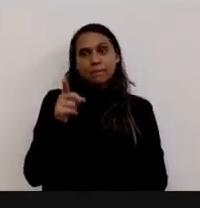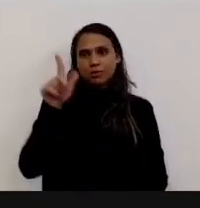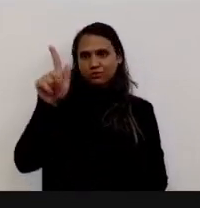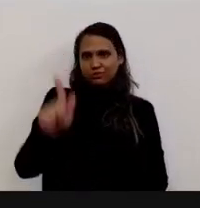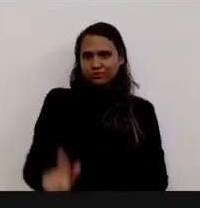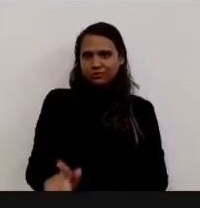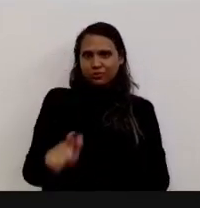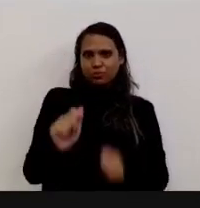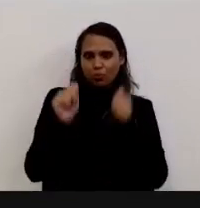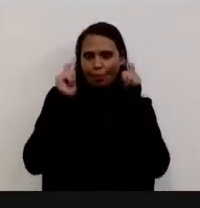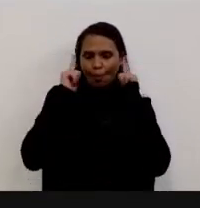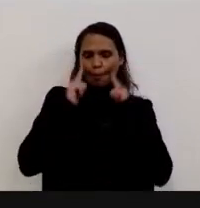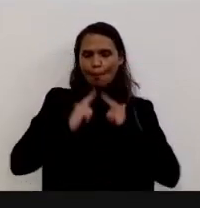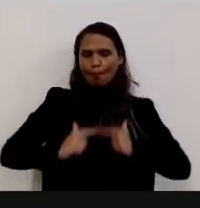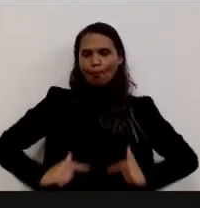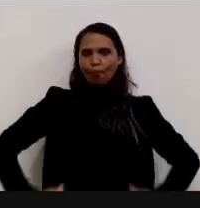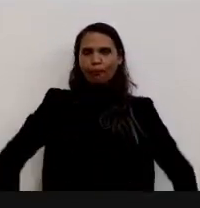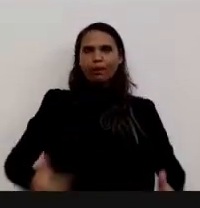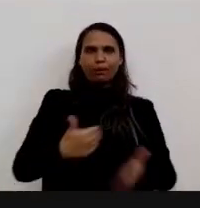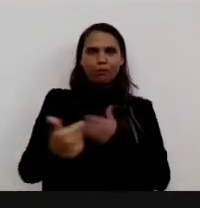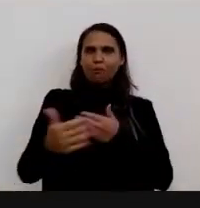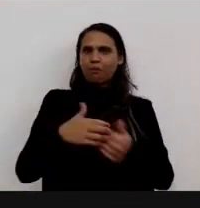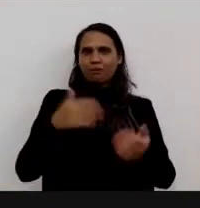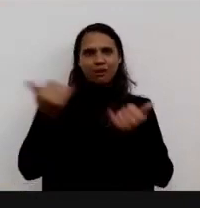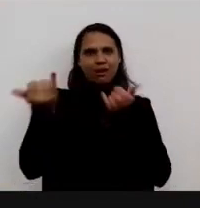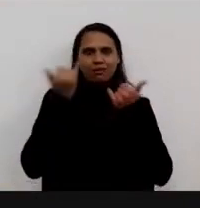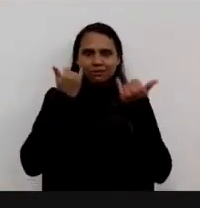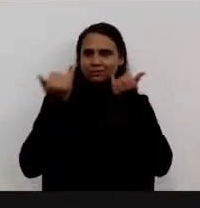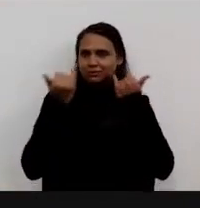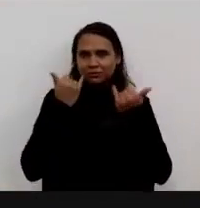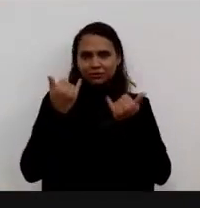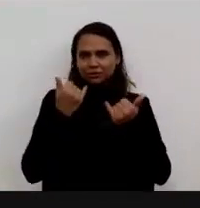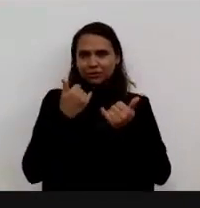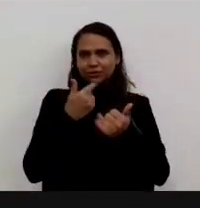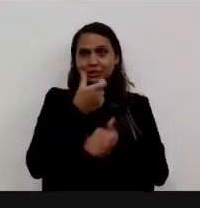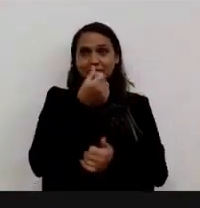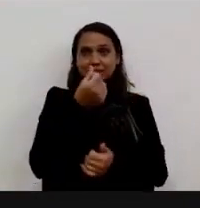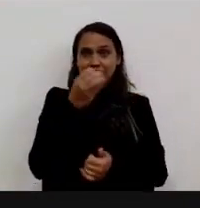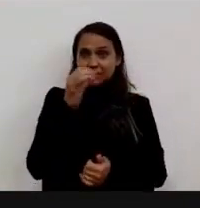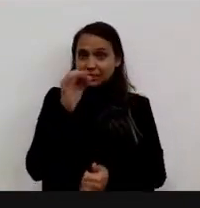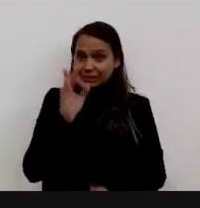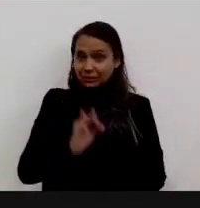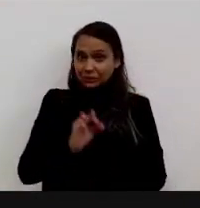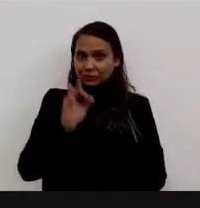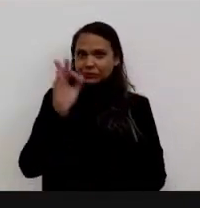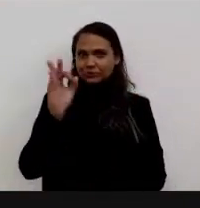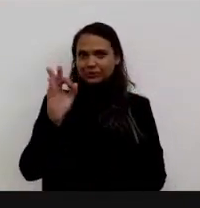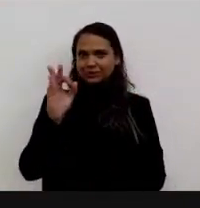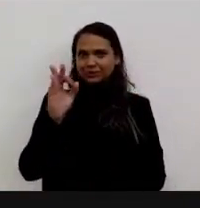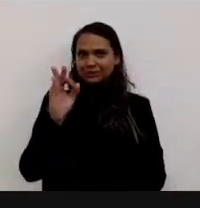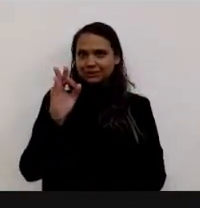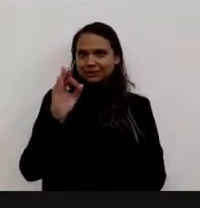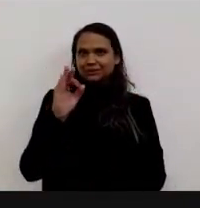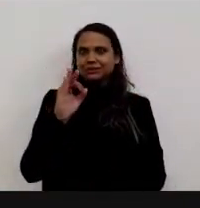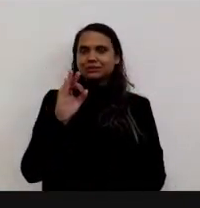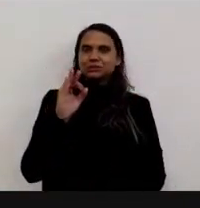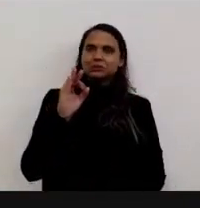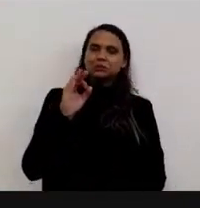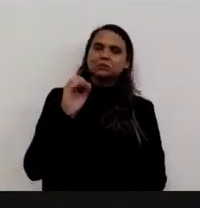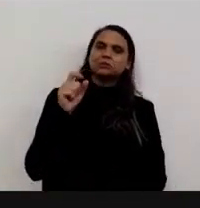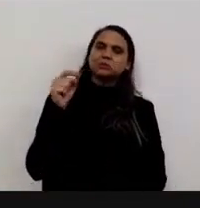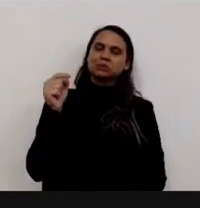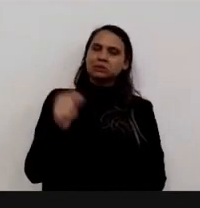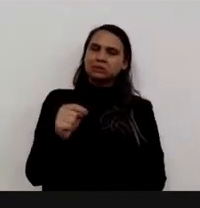nada, qualquer indicação de que aquilo, né, 60% de probabilidade de ali haver alguma irregularidade